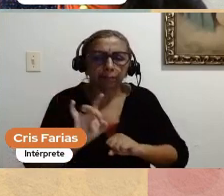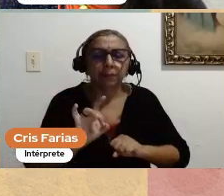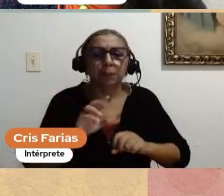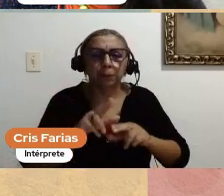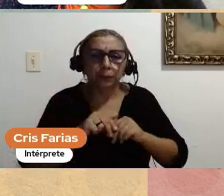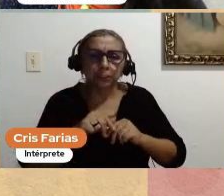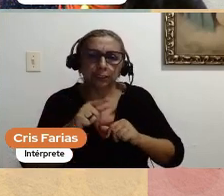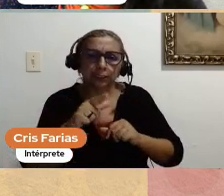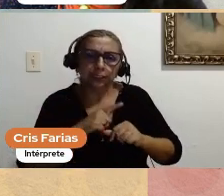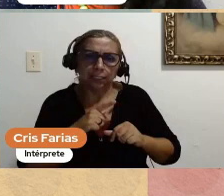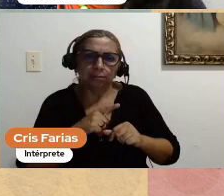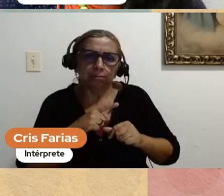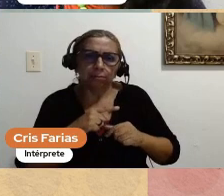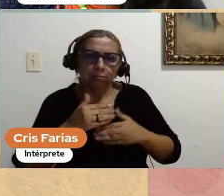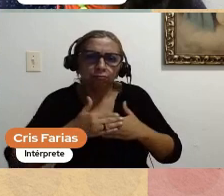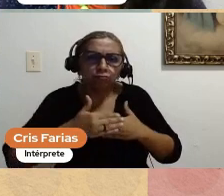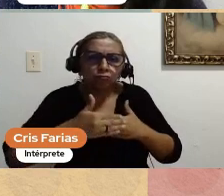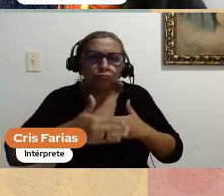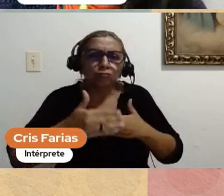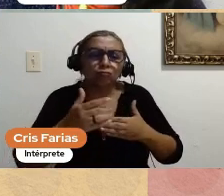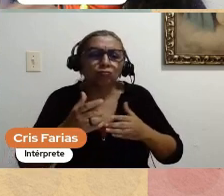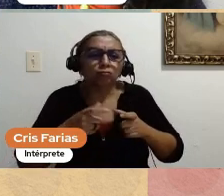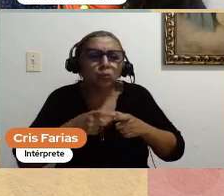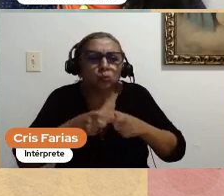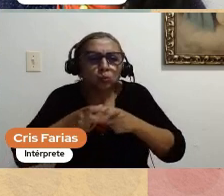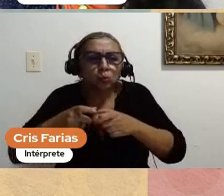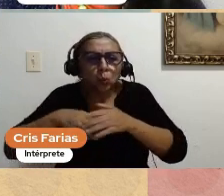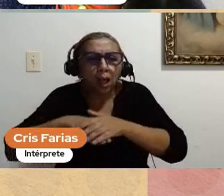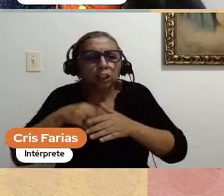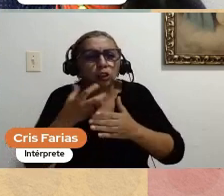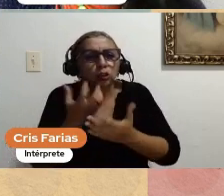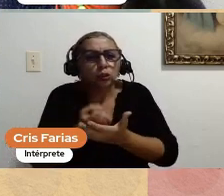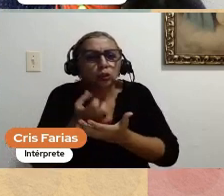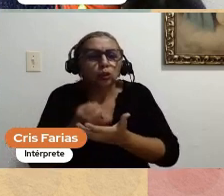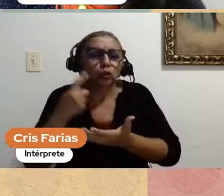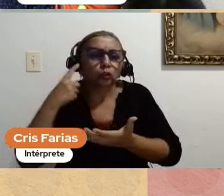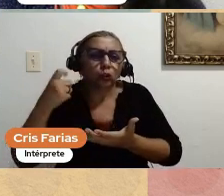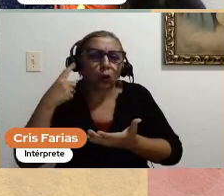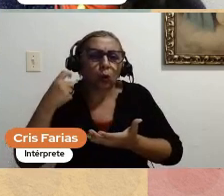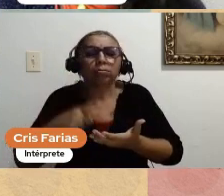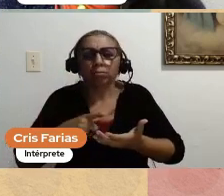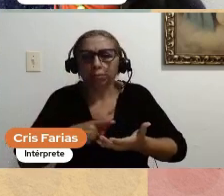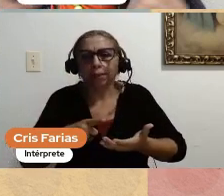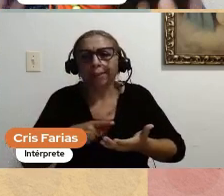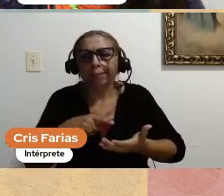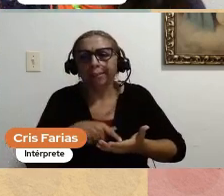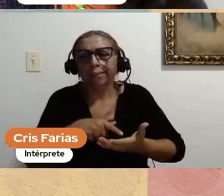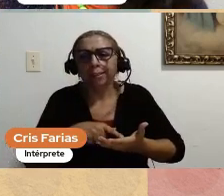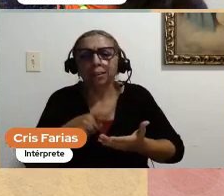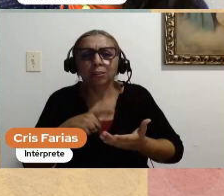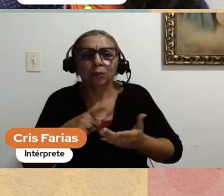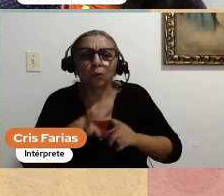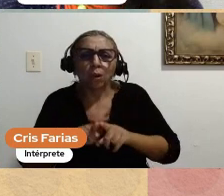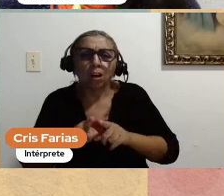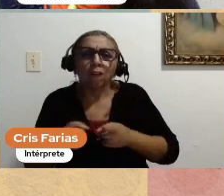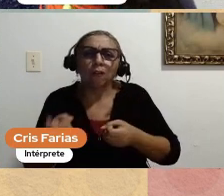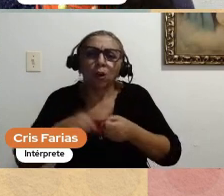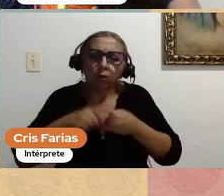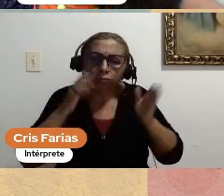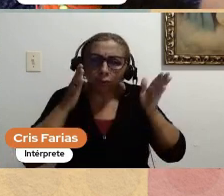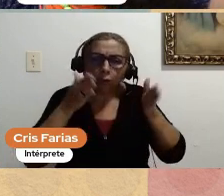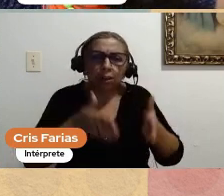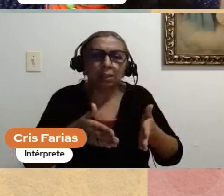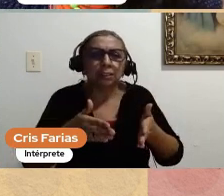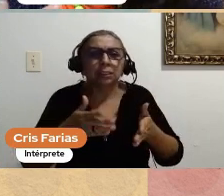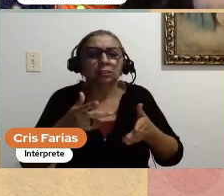aqui, porque eles têm toda a interseção e o acervo sonoro começa a ter, digamos, sua retomada, né, seu olhar